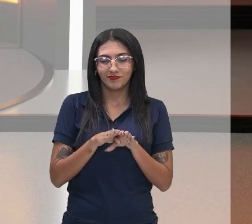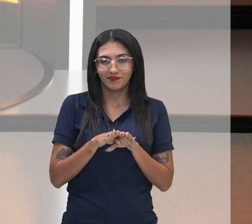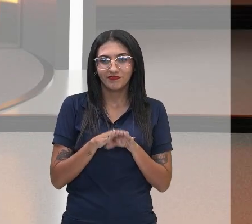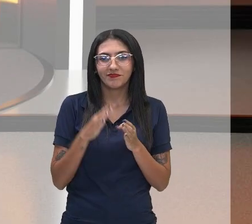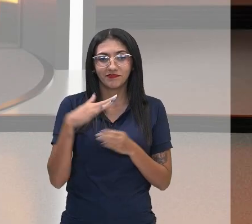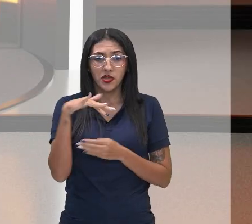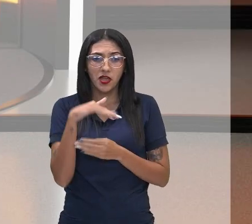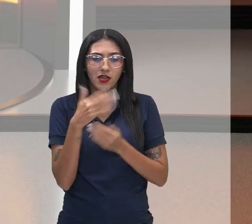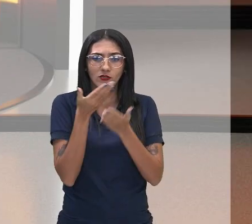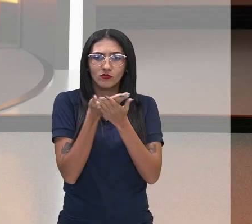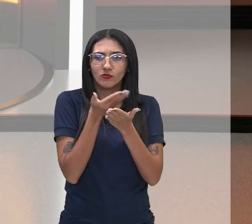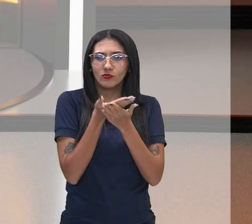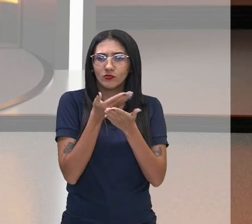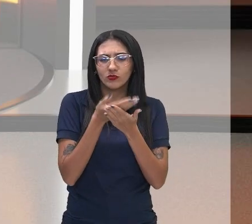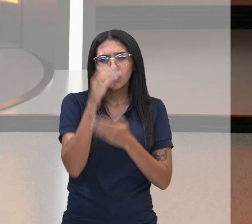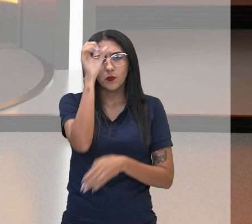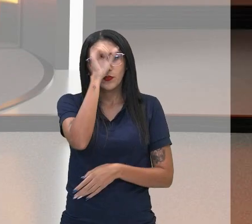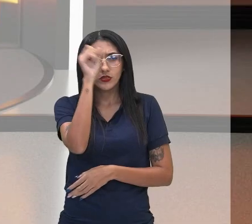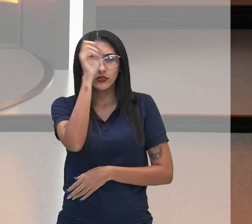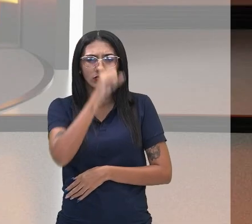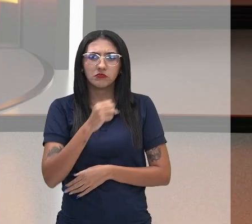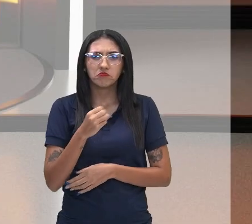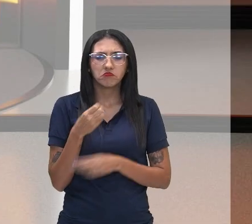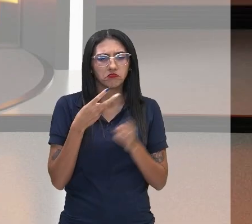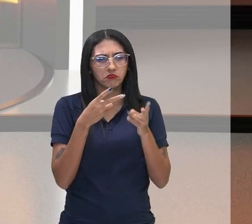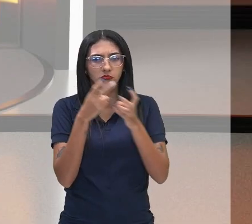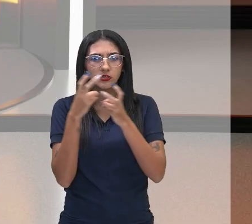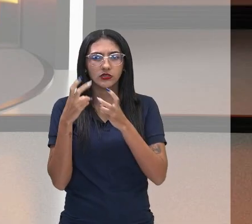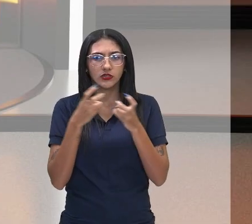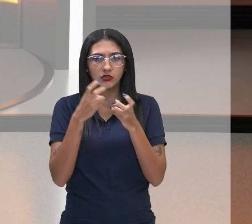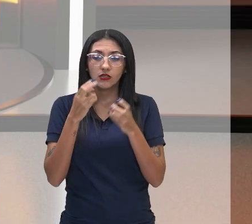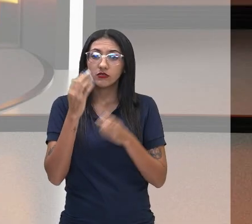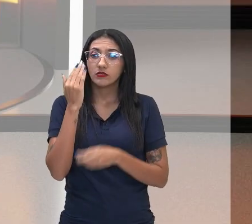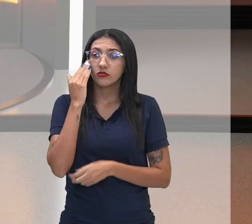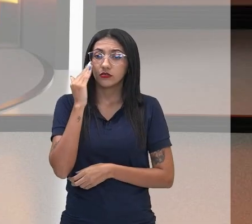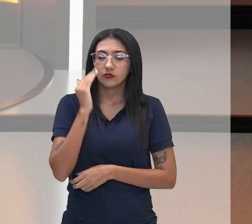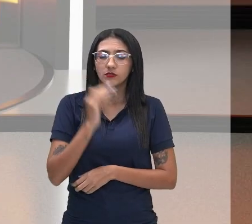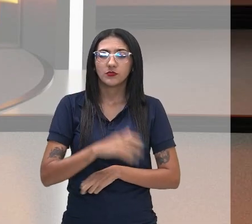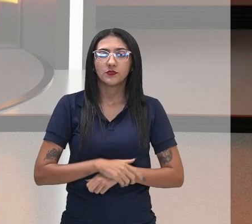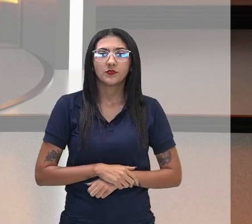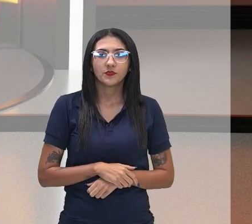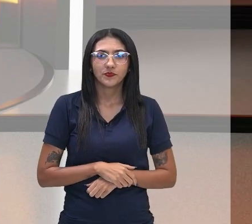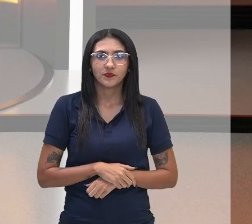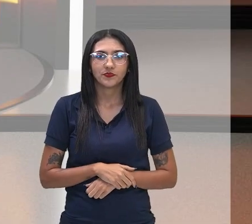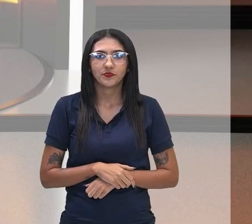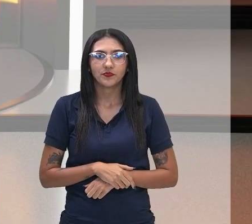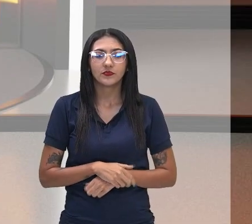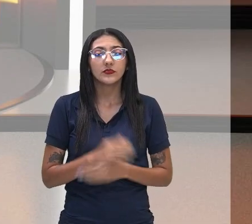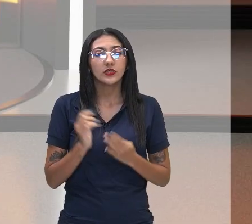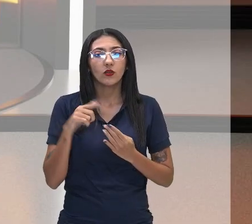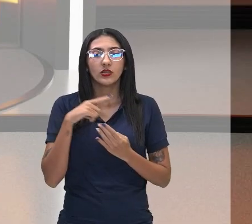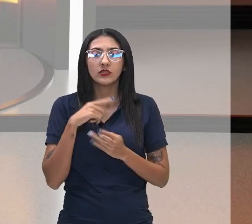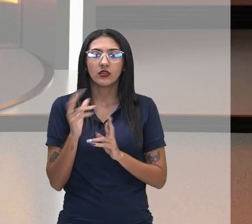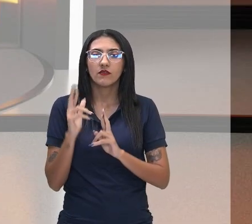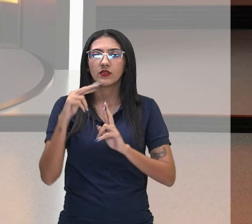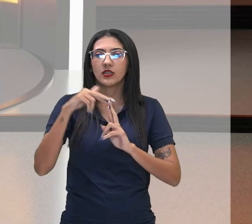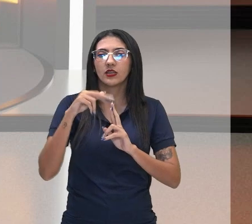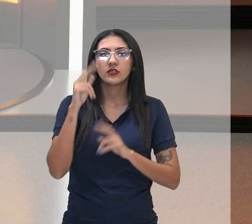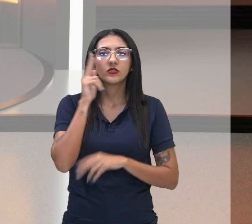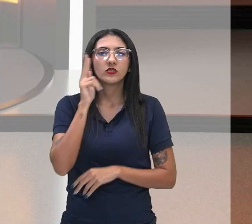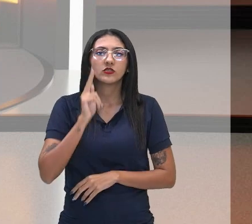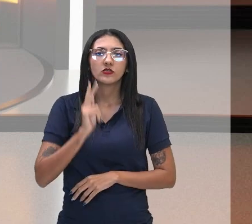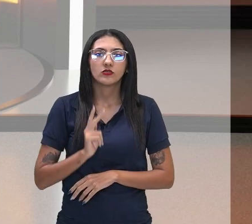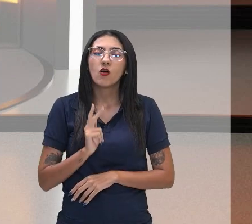ambiente escolar, olhamos e compreendemos o passado. Então, essas fontes históricas é onde vamos